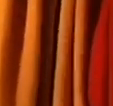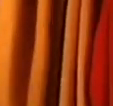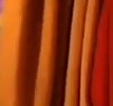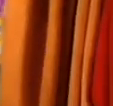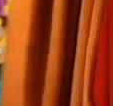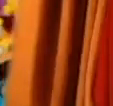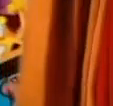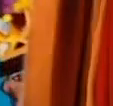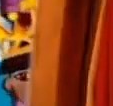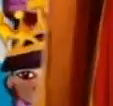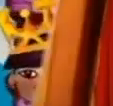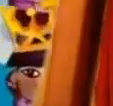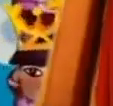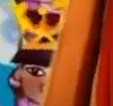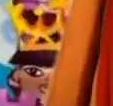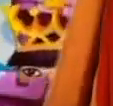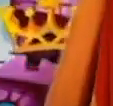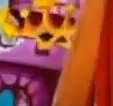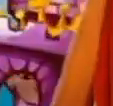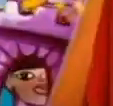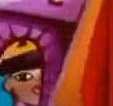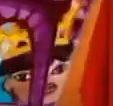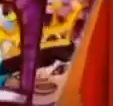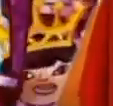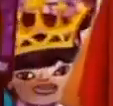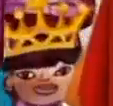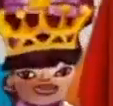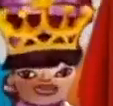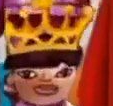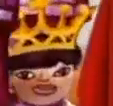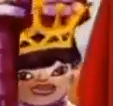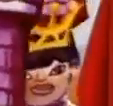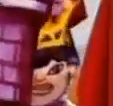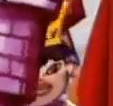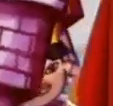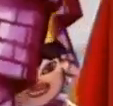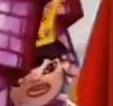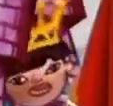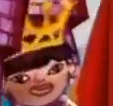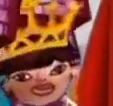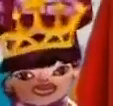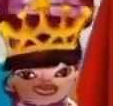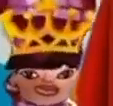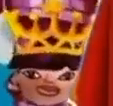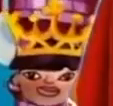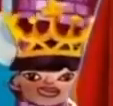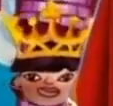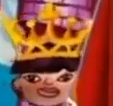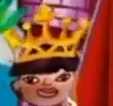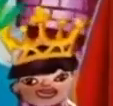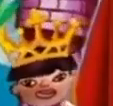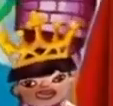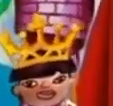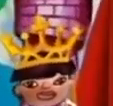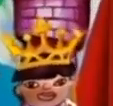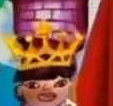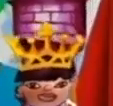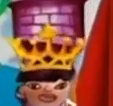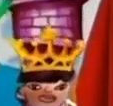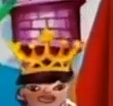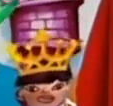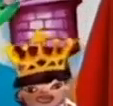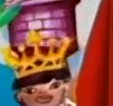Dom Manuel, o índio do Brasil, e ainda quem me ouviu, vou dizer,